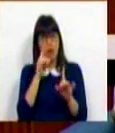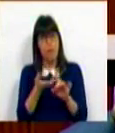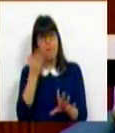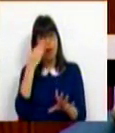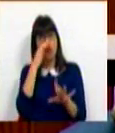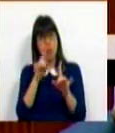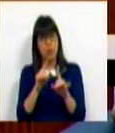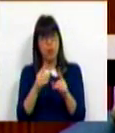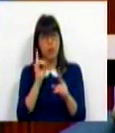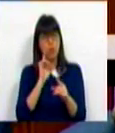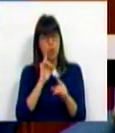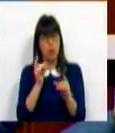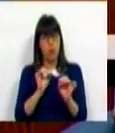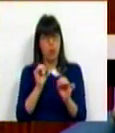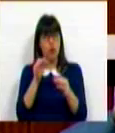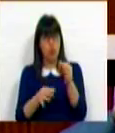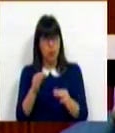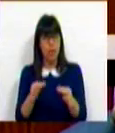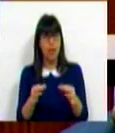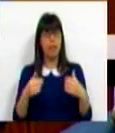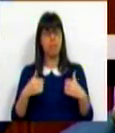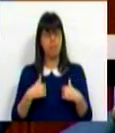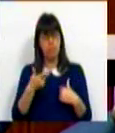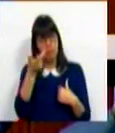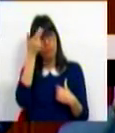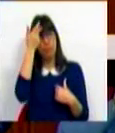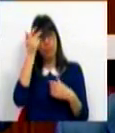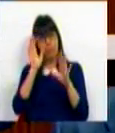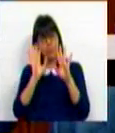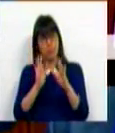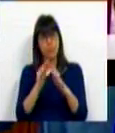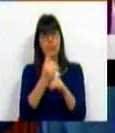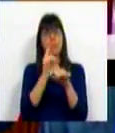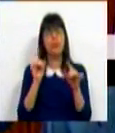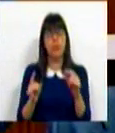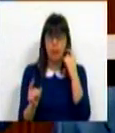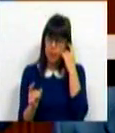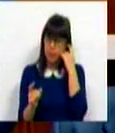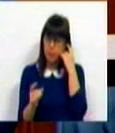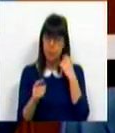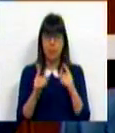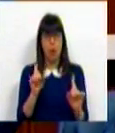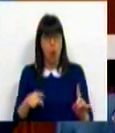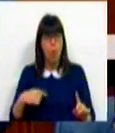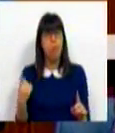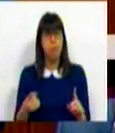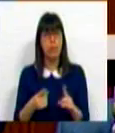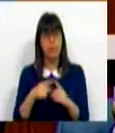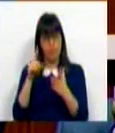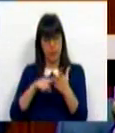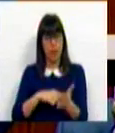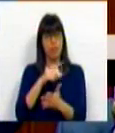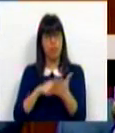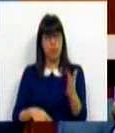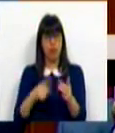curiosidade, inutilidade jurídica, ocorreu-me o seguinte, porque é que, em vez de